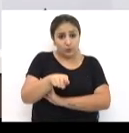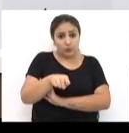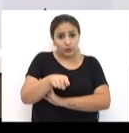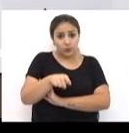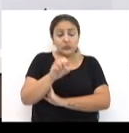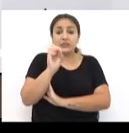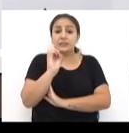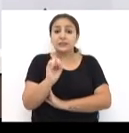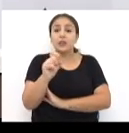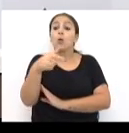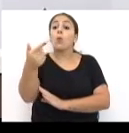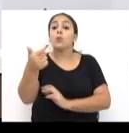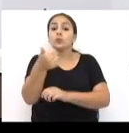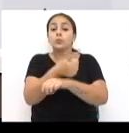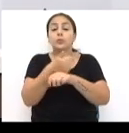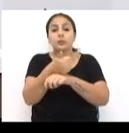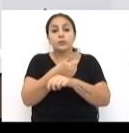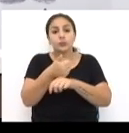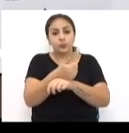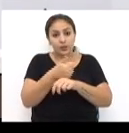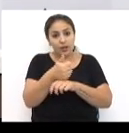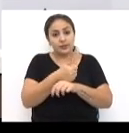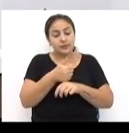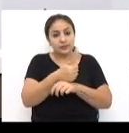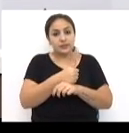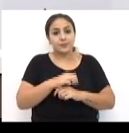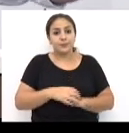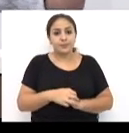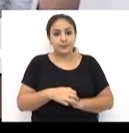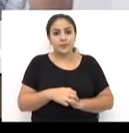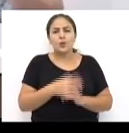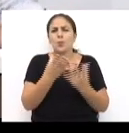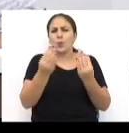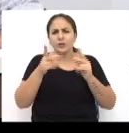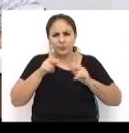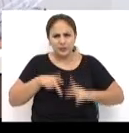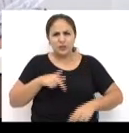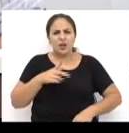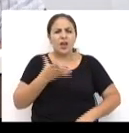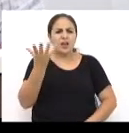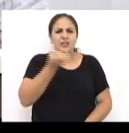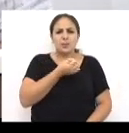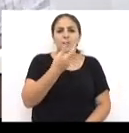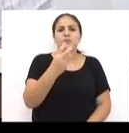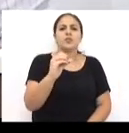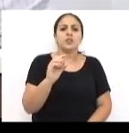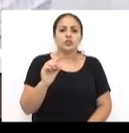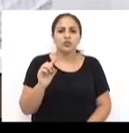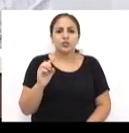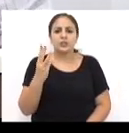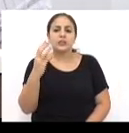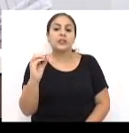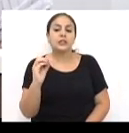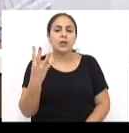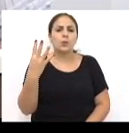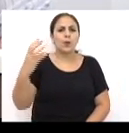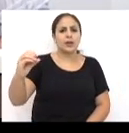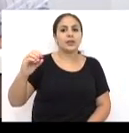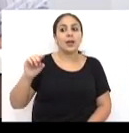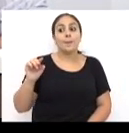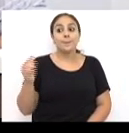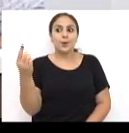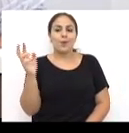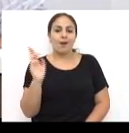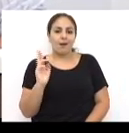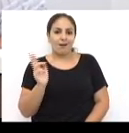em outros profissionais, tá, muitas pessoas que recebem 20, 30, 40, 50 mil reais, e